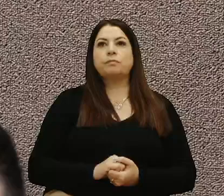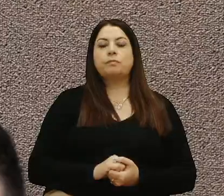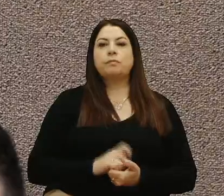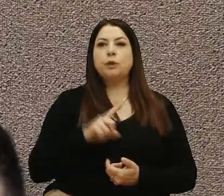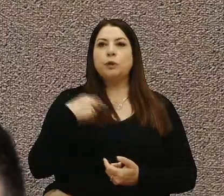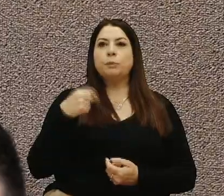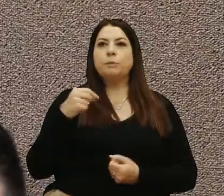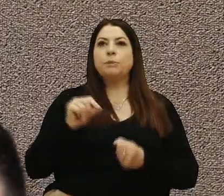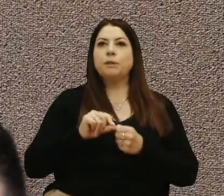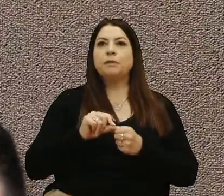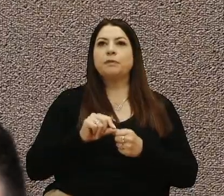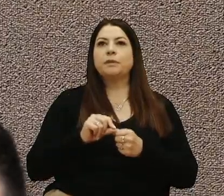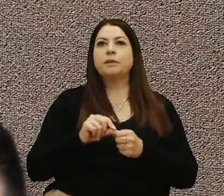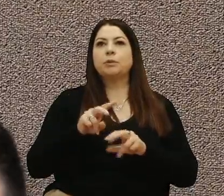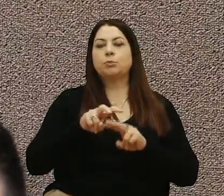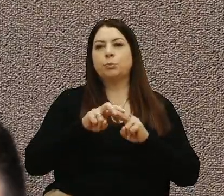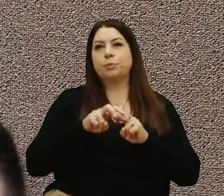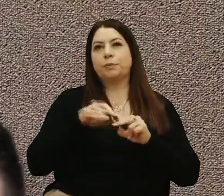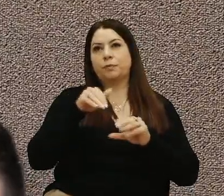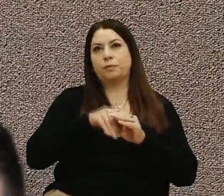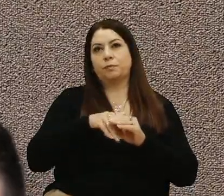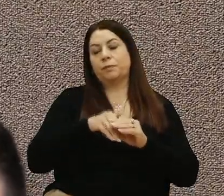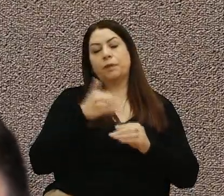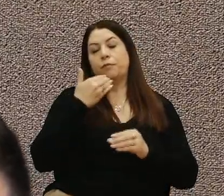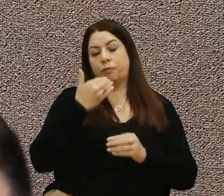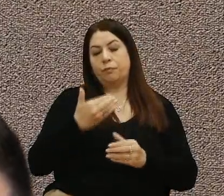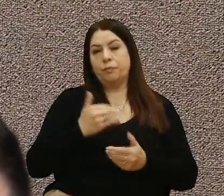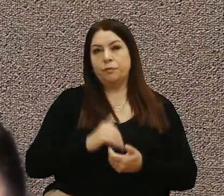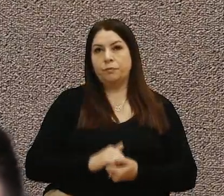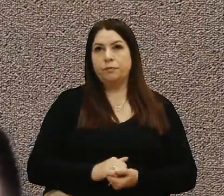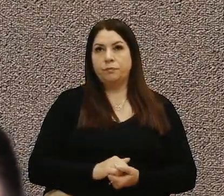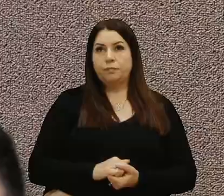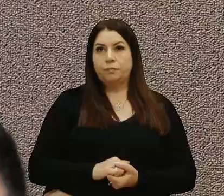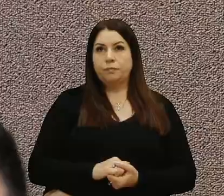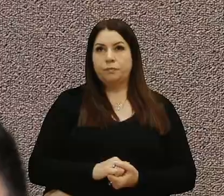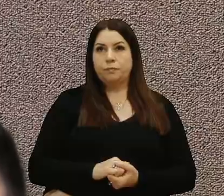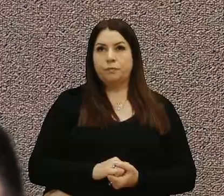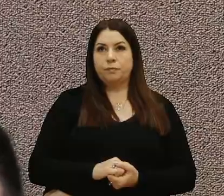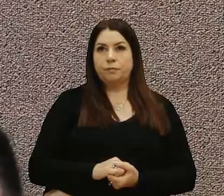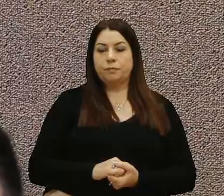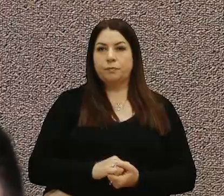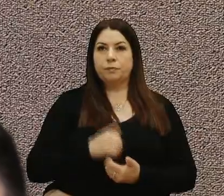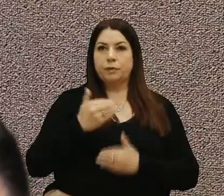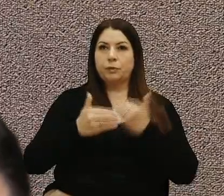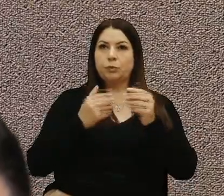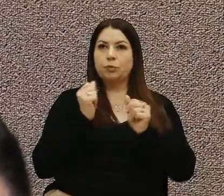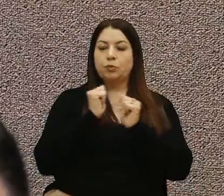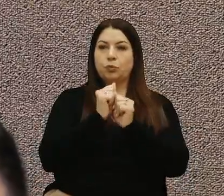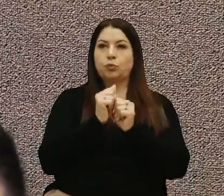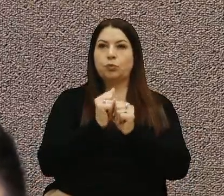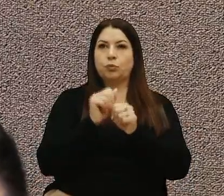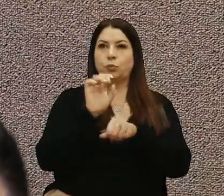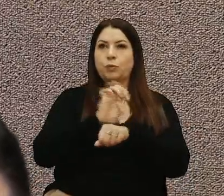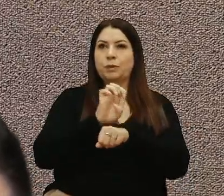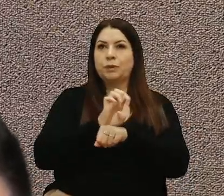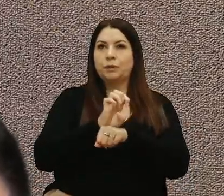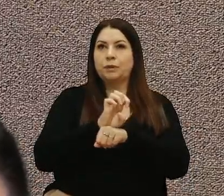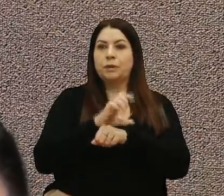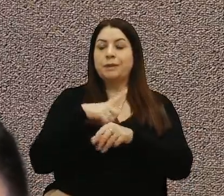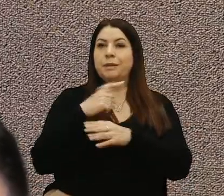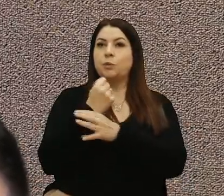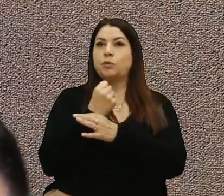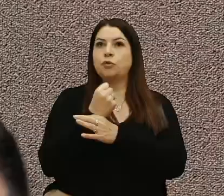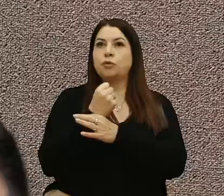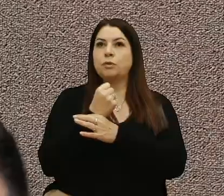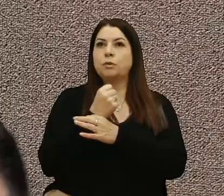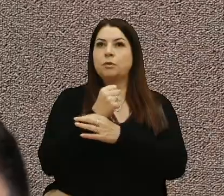nós precisamos fazer, e por isso eu voto de forma favorável, planejar de forma gradual e conjunta com o Estado, garantindo